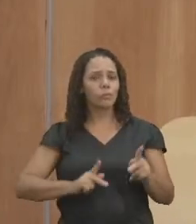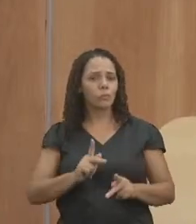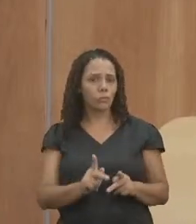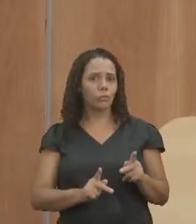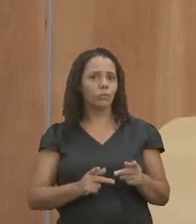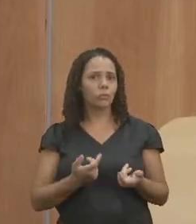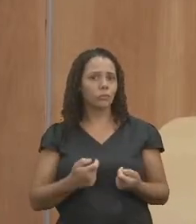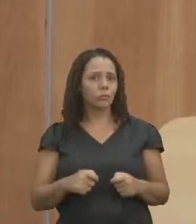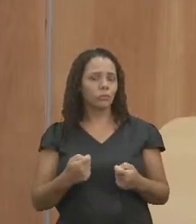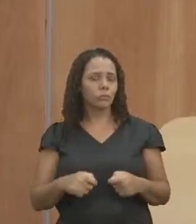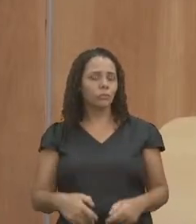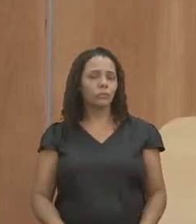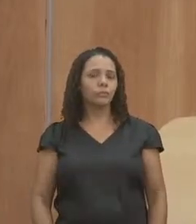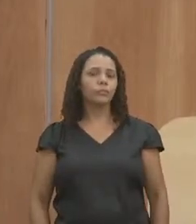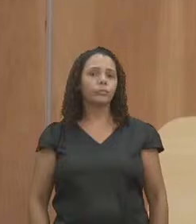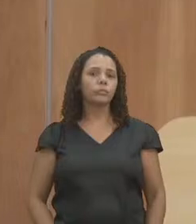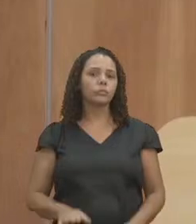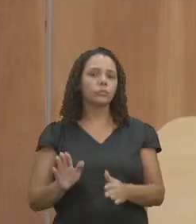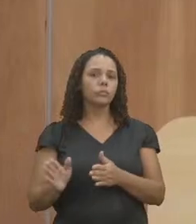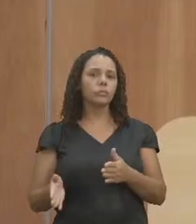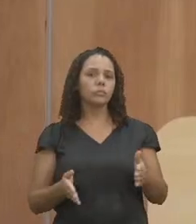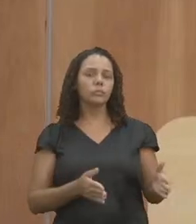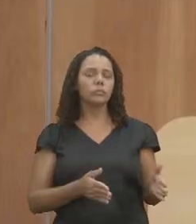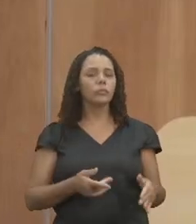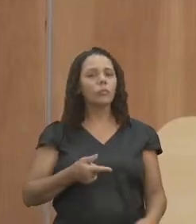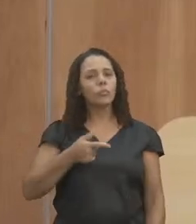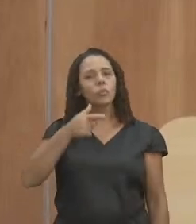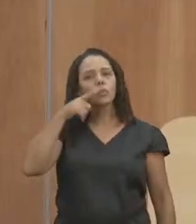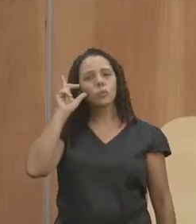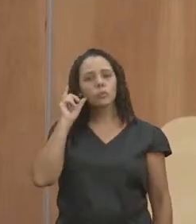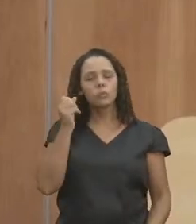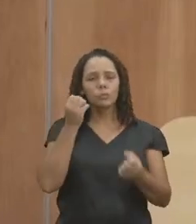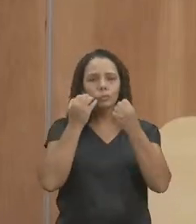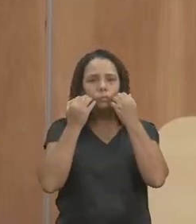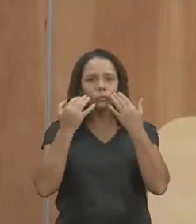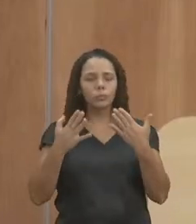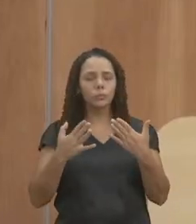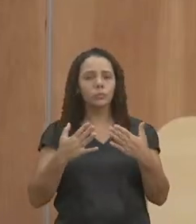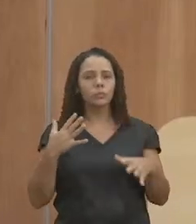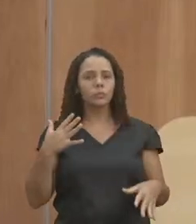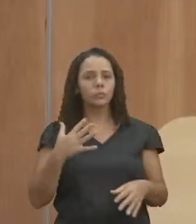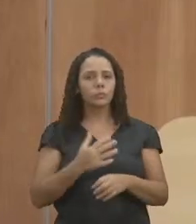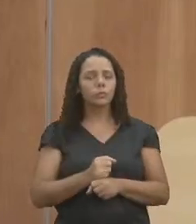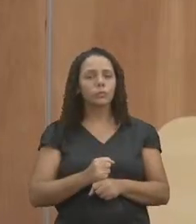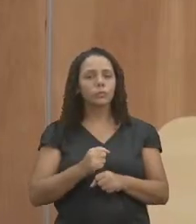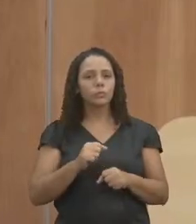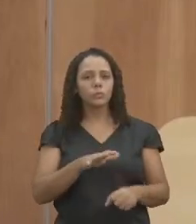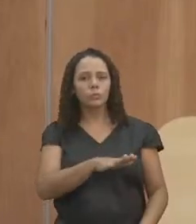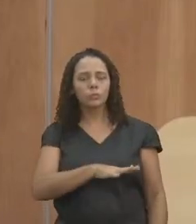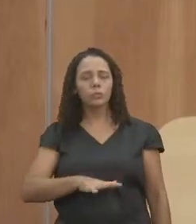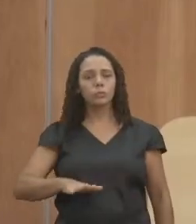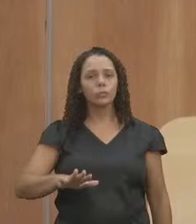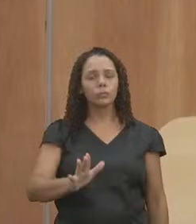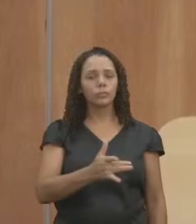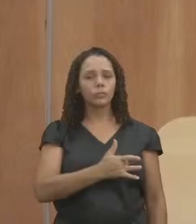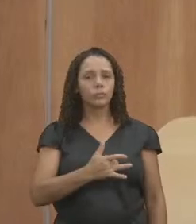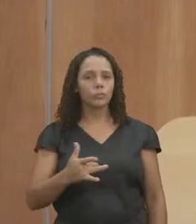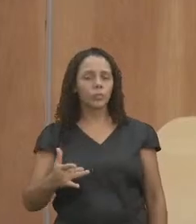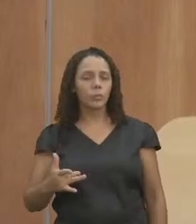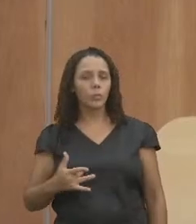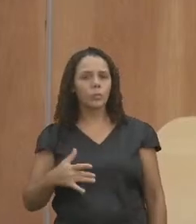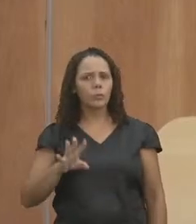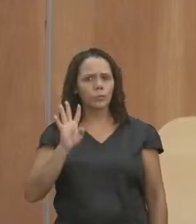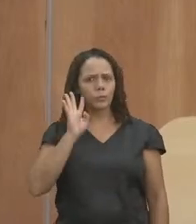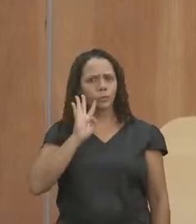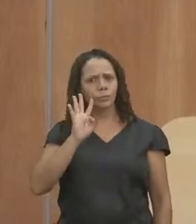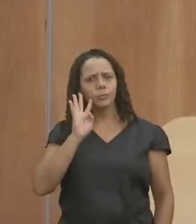Passando ao próximo tópico, ontem a gente teve aqui uma audiência, prestação de contas da saúde, foi uma audiência bem interessante, queria mais